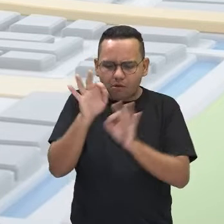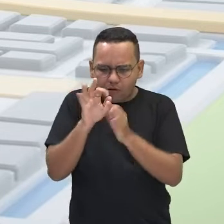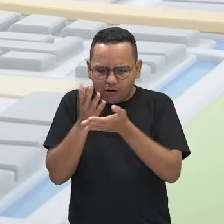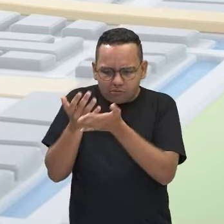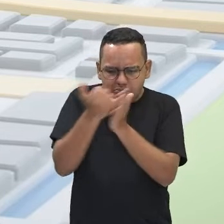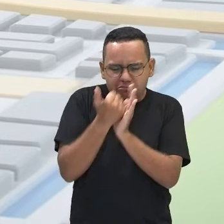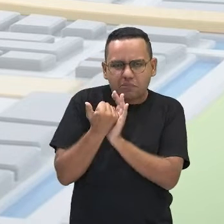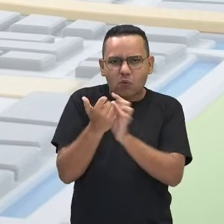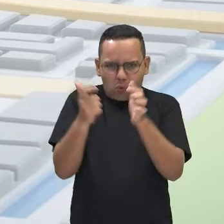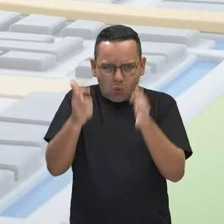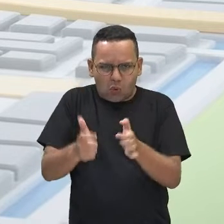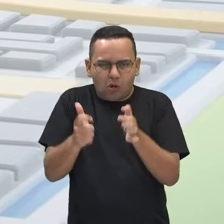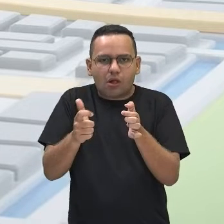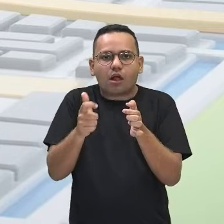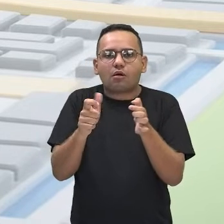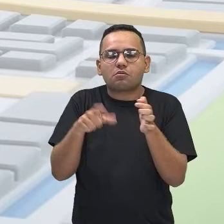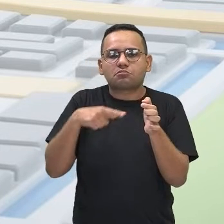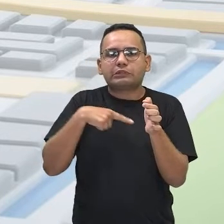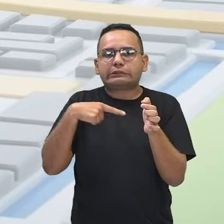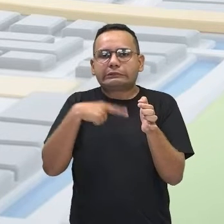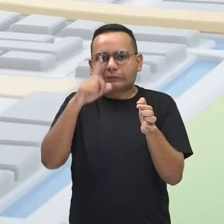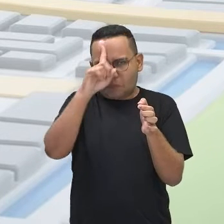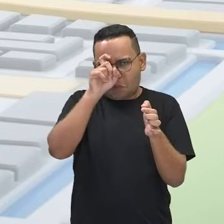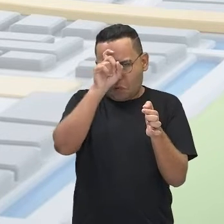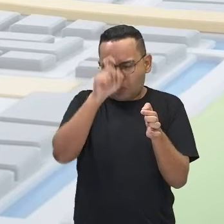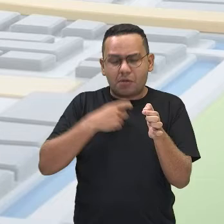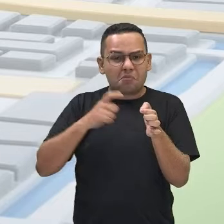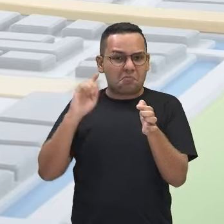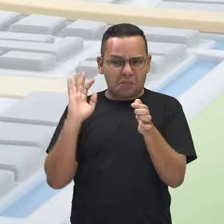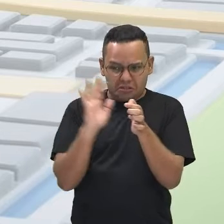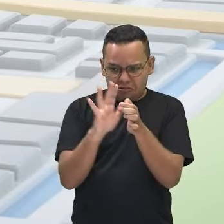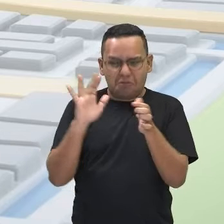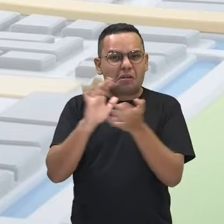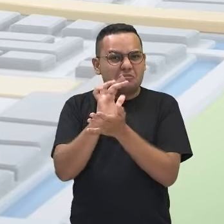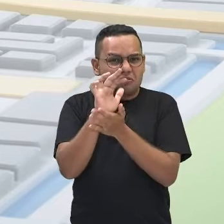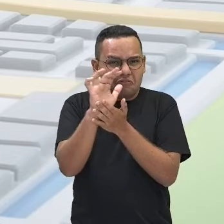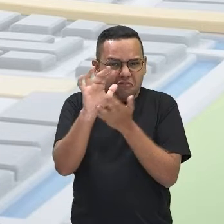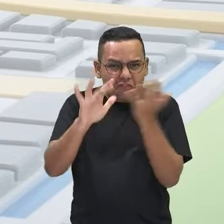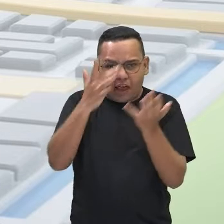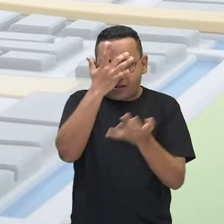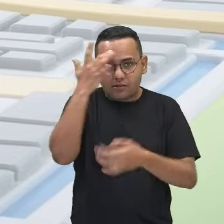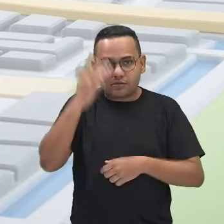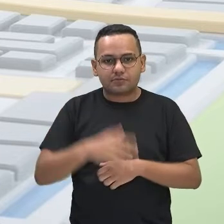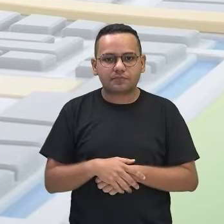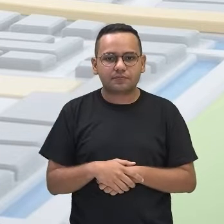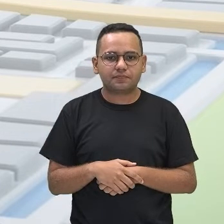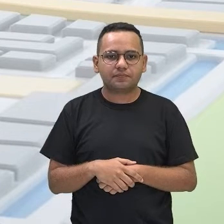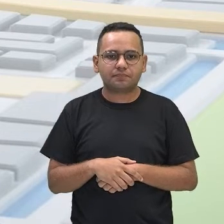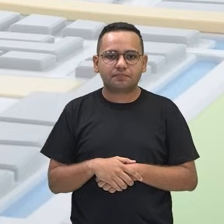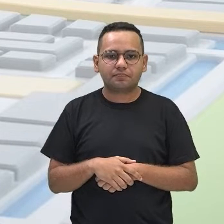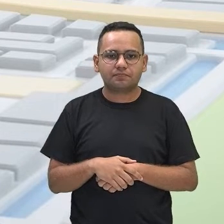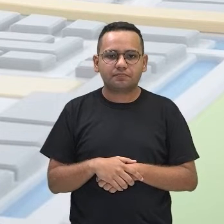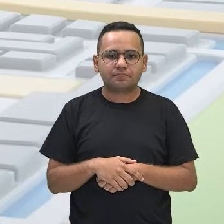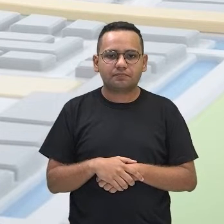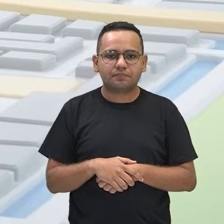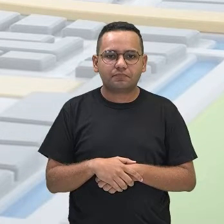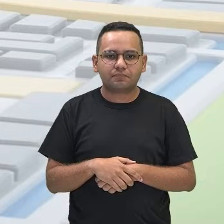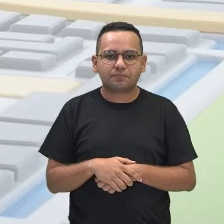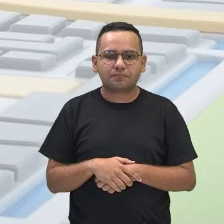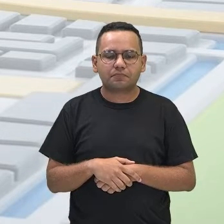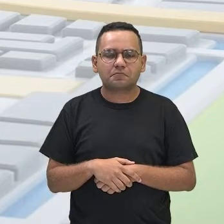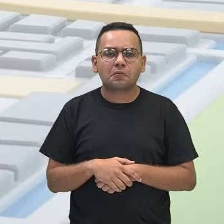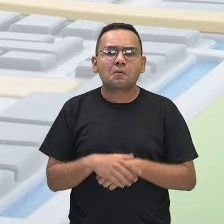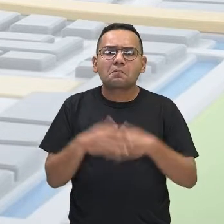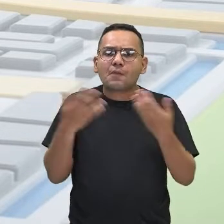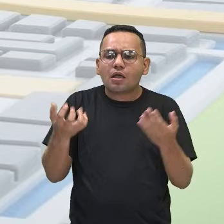onde pessoas de lugares distantes da cidade estavam recorrendo a esse serviço de emergência. Onde construir um